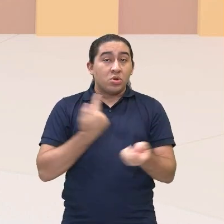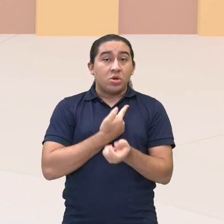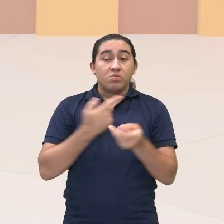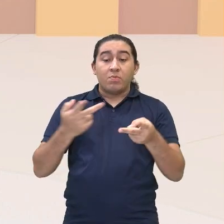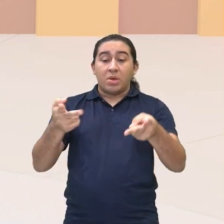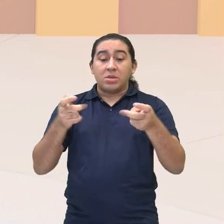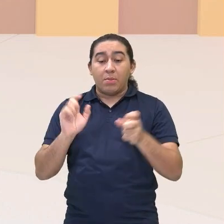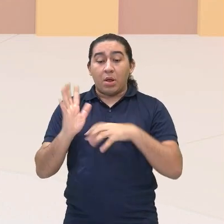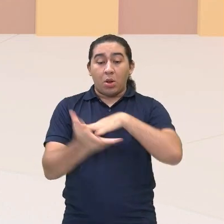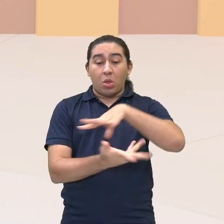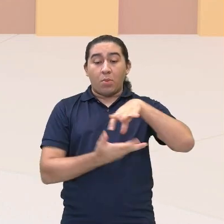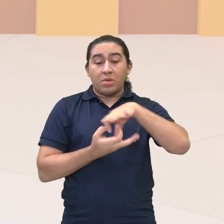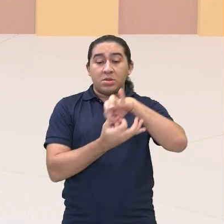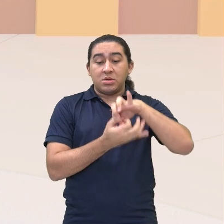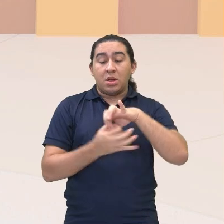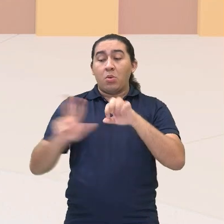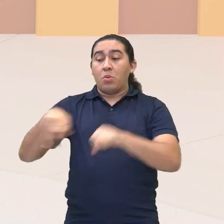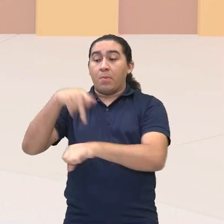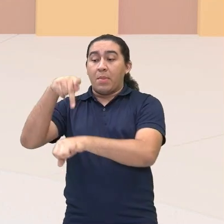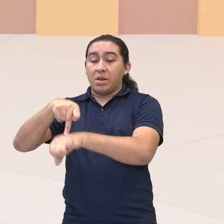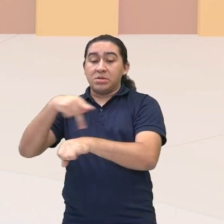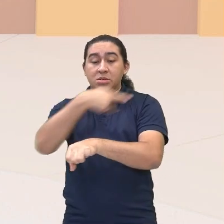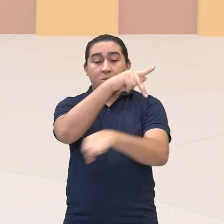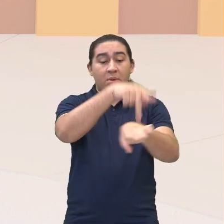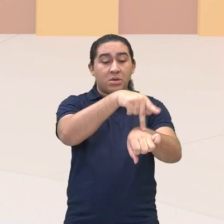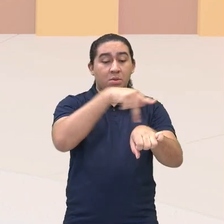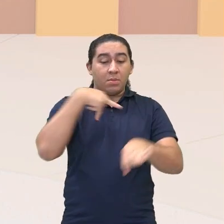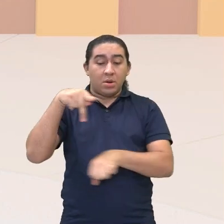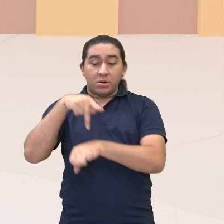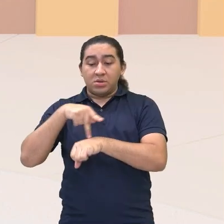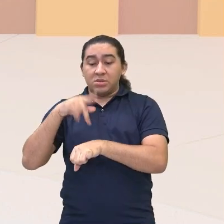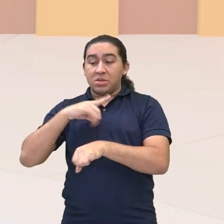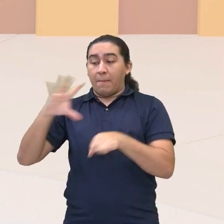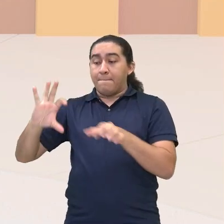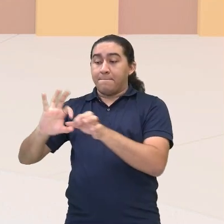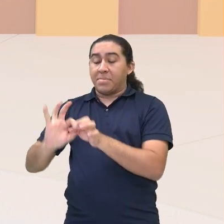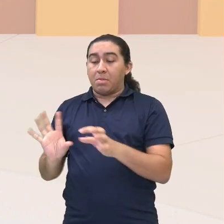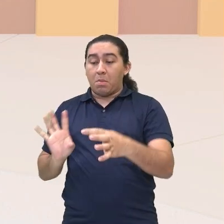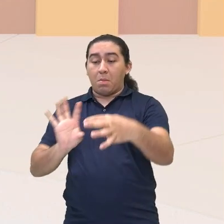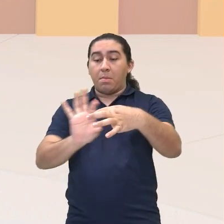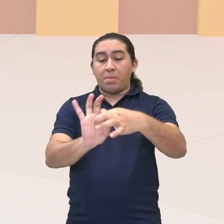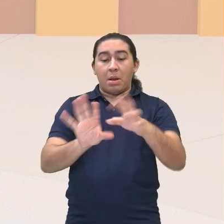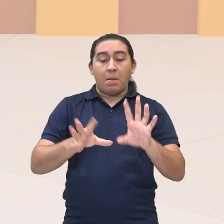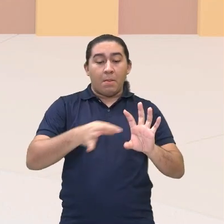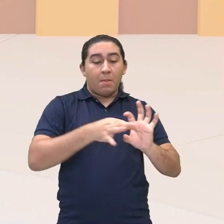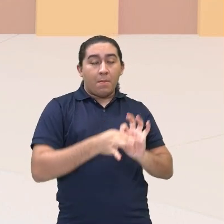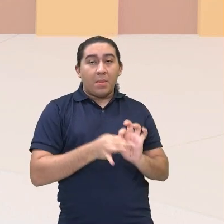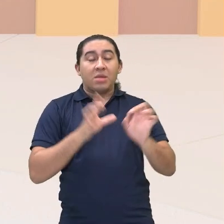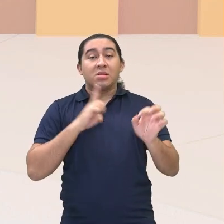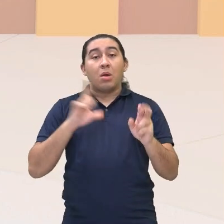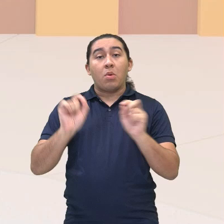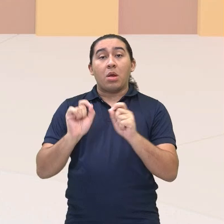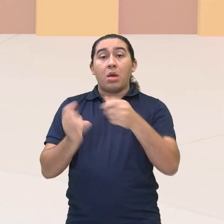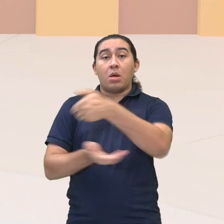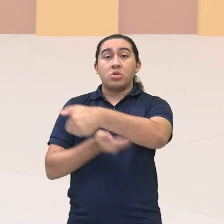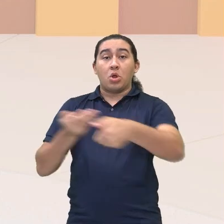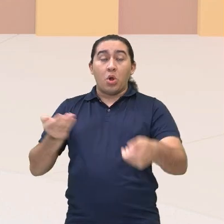de globalização, os países, eles estão se conectando cada vez mais entre essas trocas comerciais